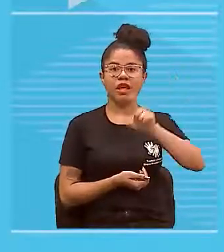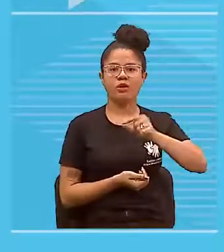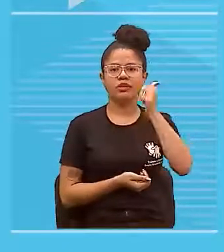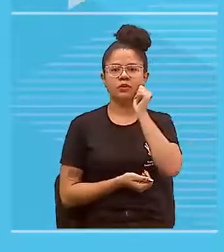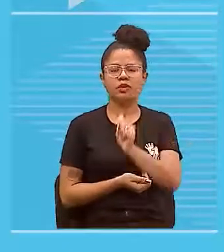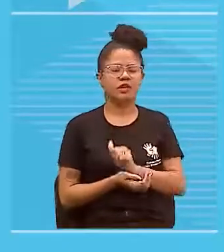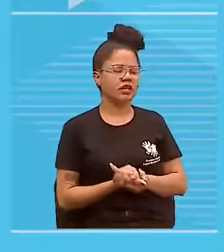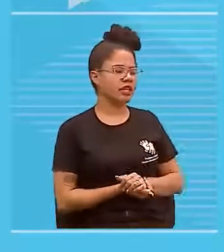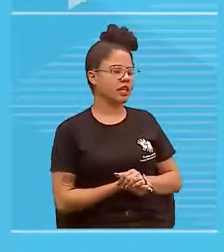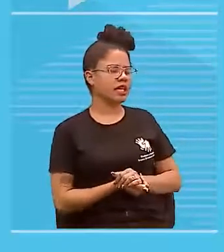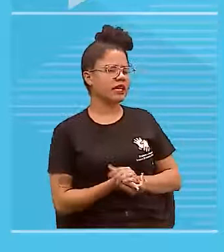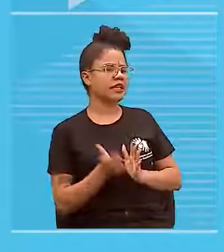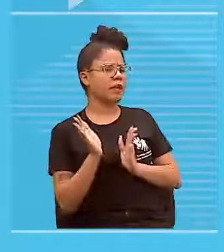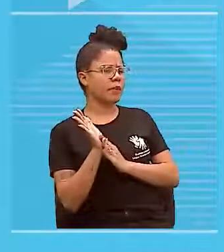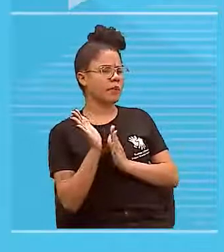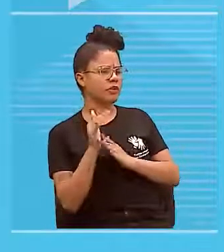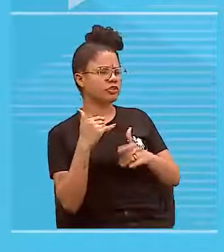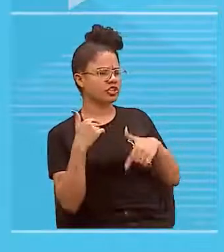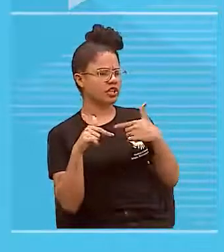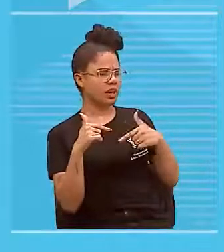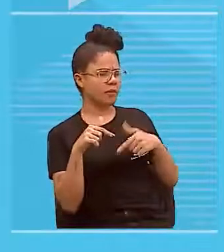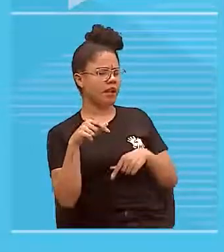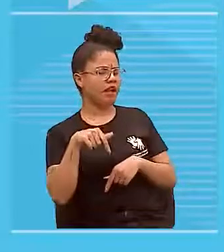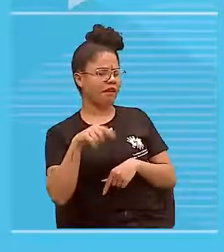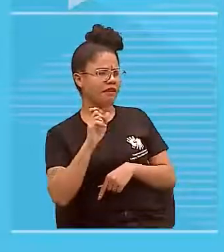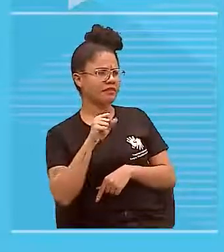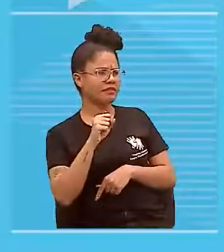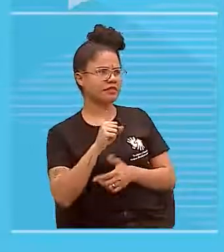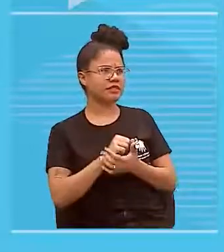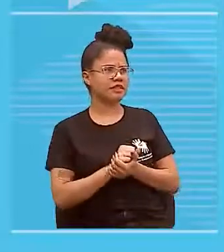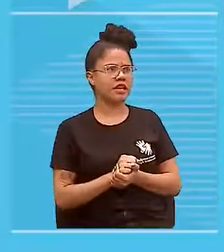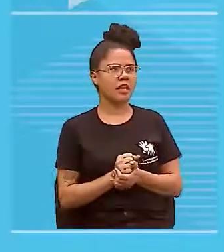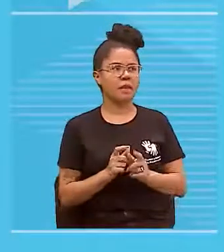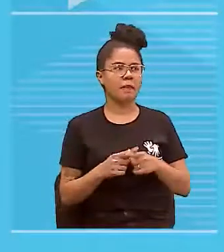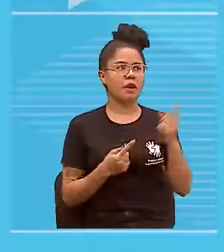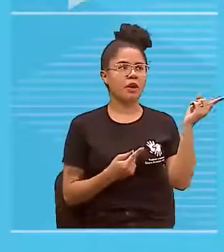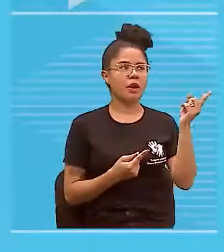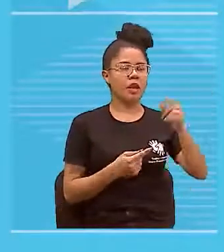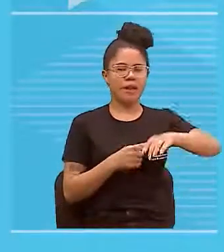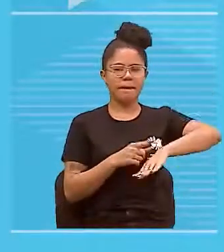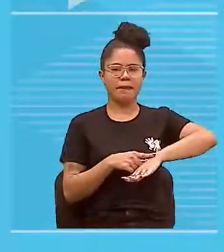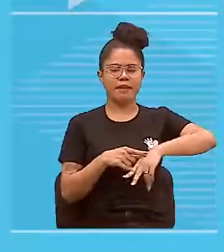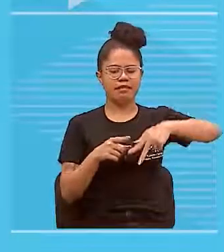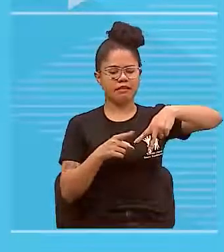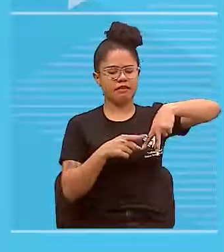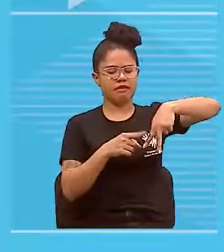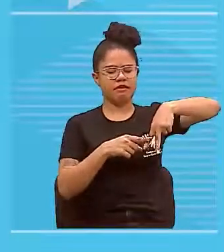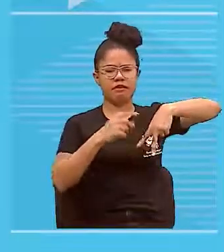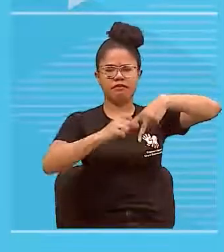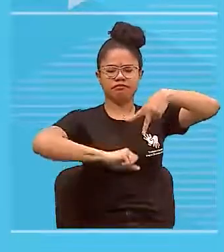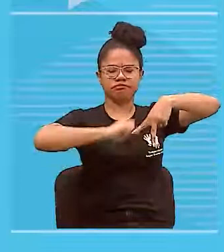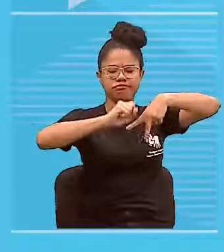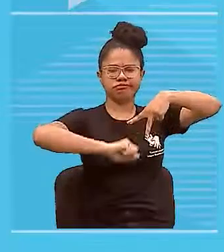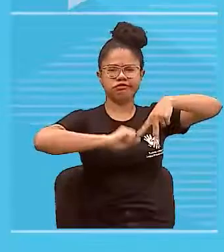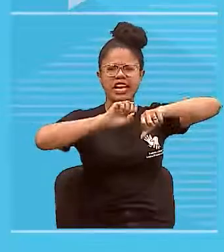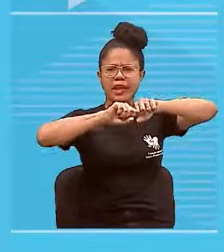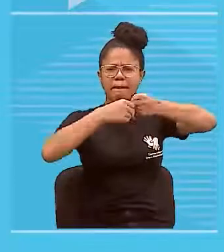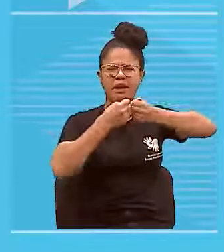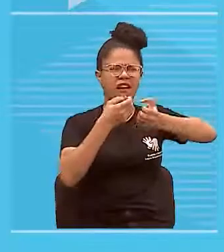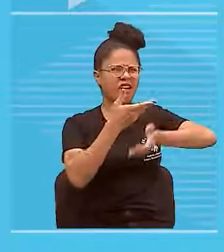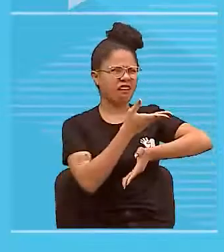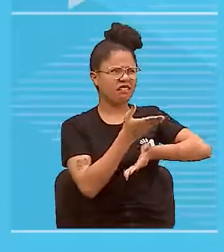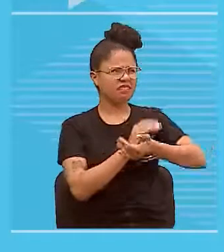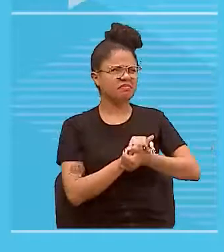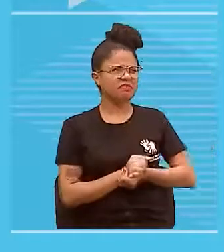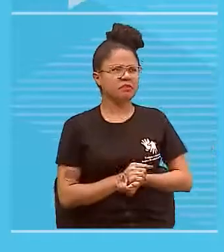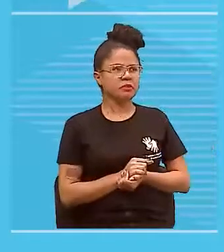só que olha para mulher olha olha a perna dela aqui tá enfaixada parece